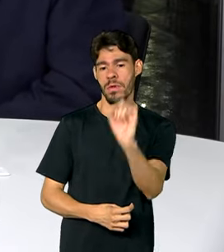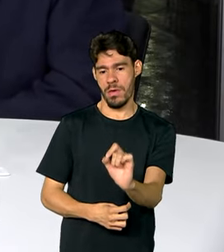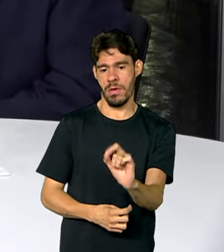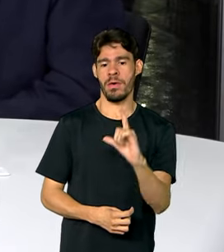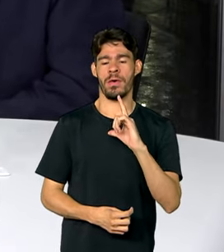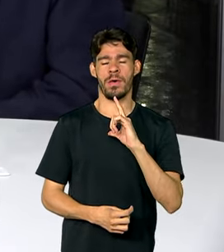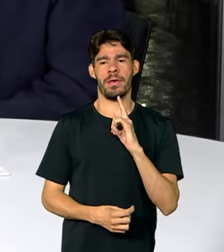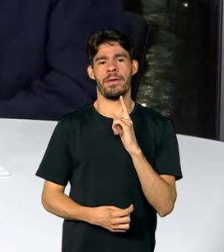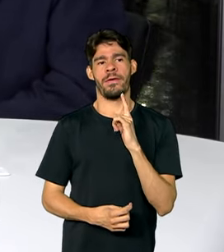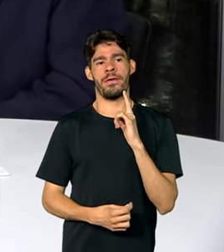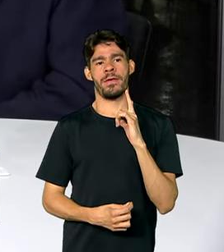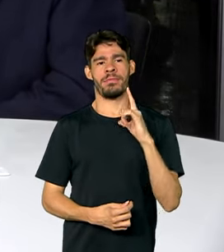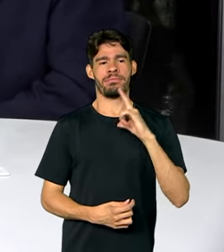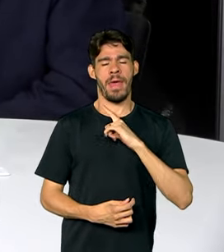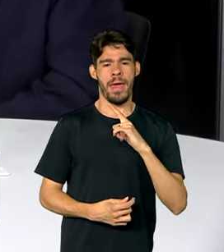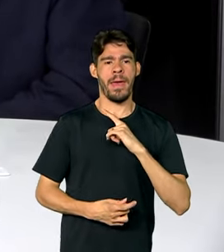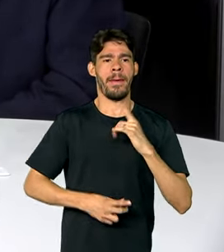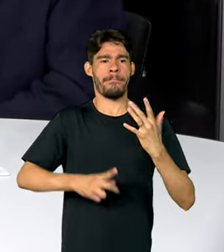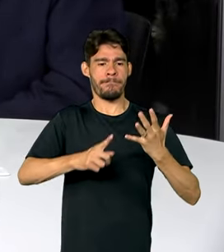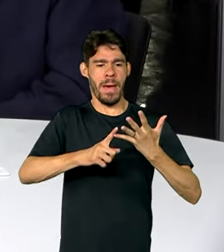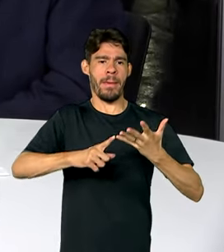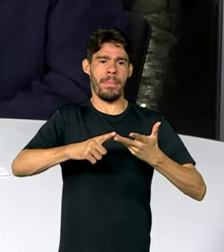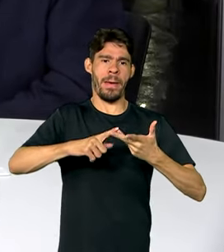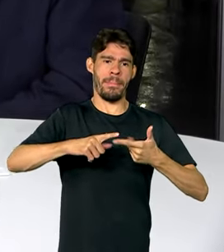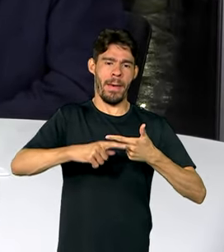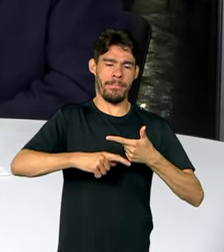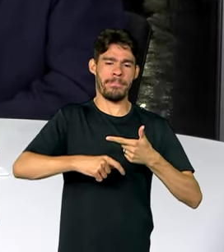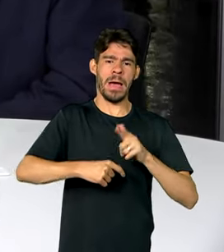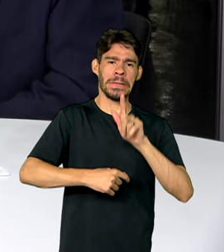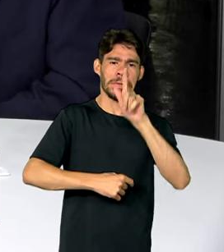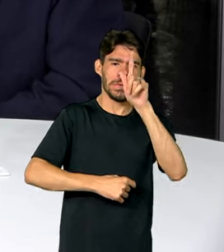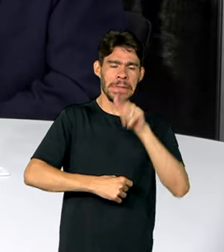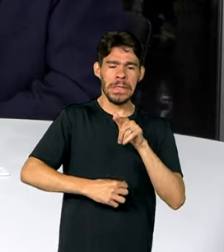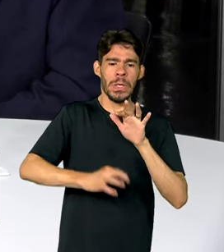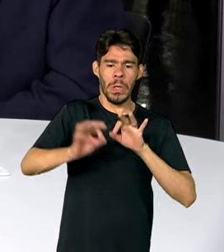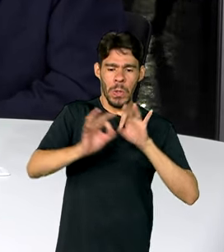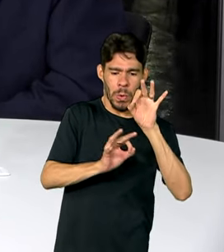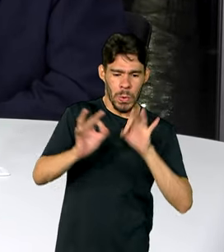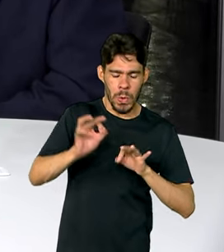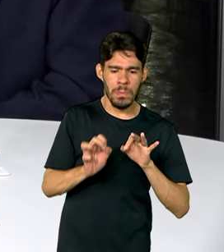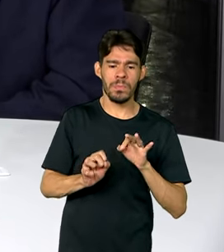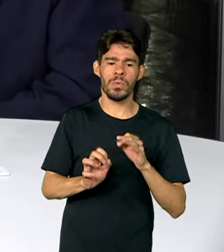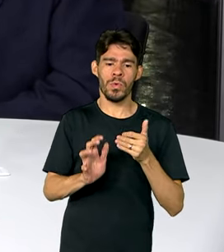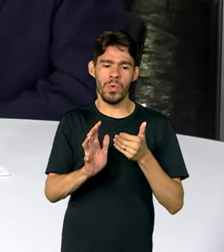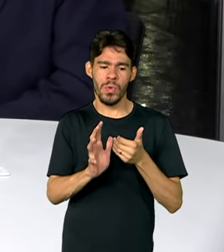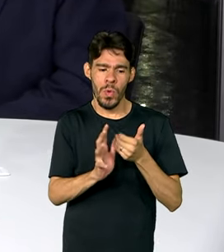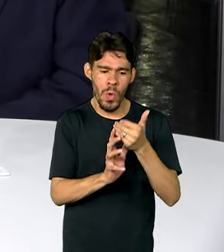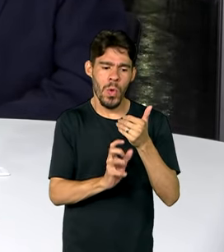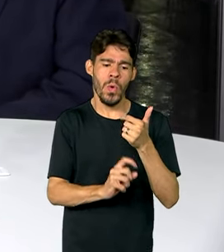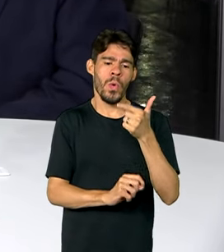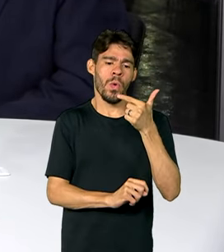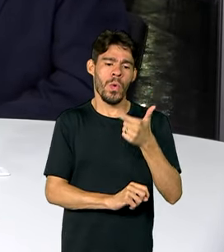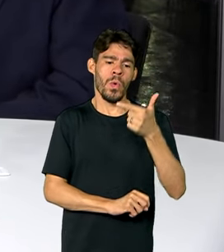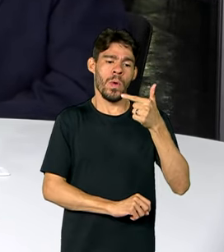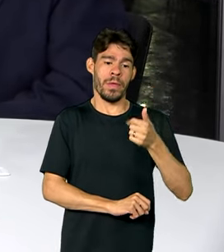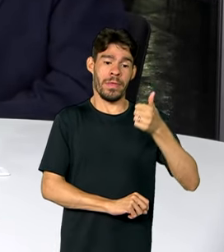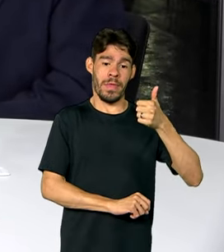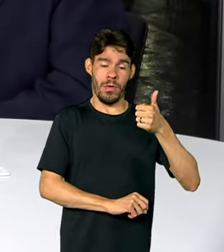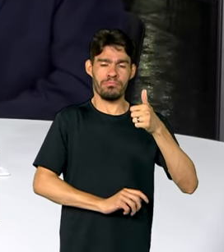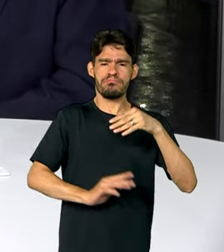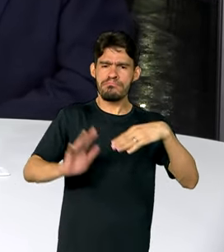um conjunto de atividades autogestionadas, o início de 271